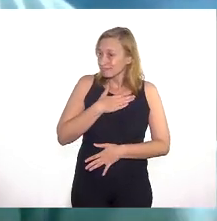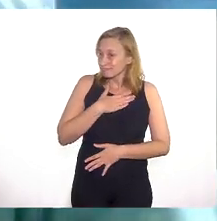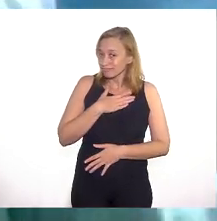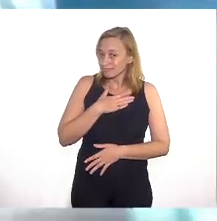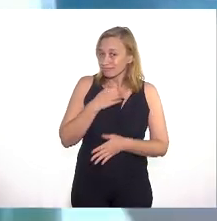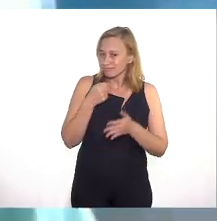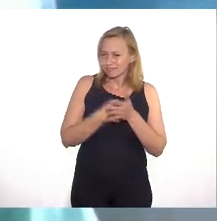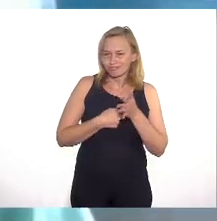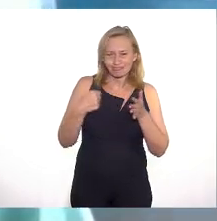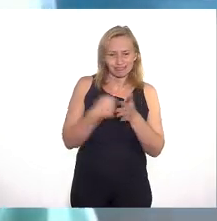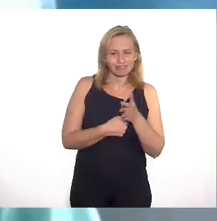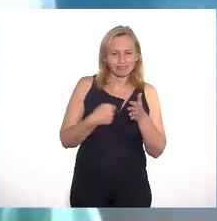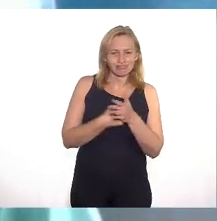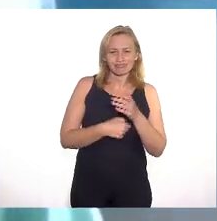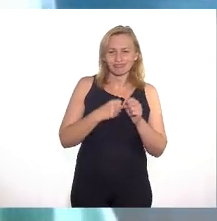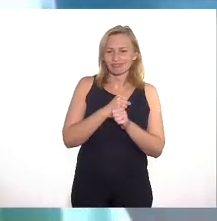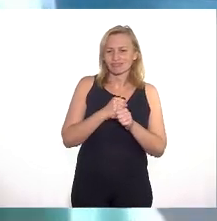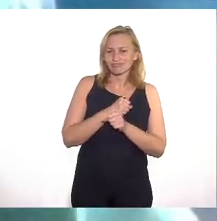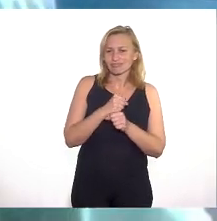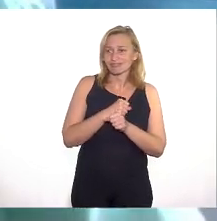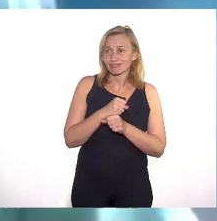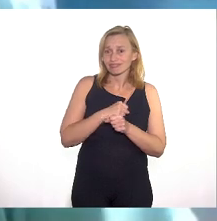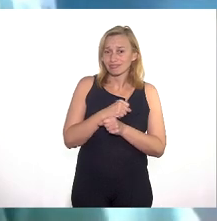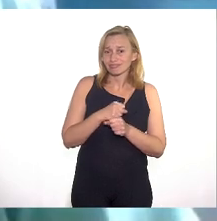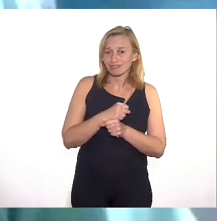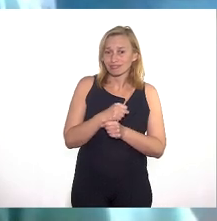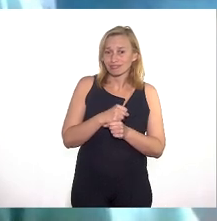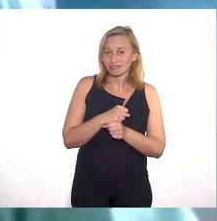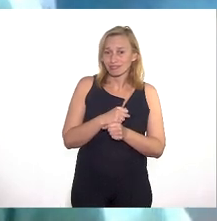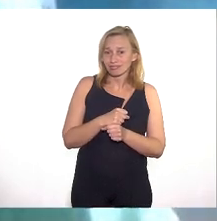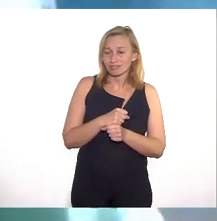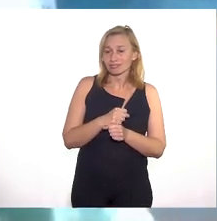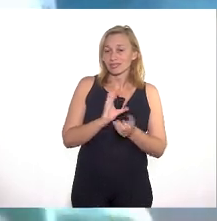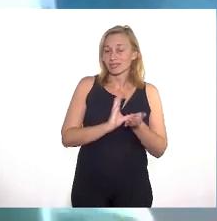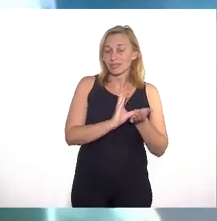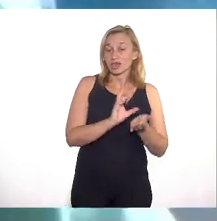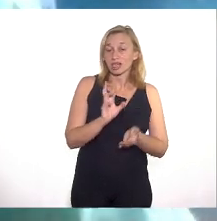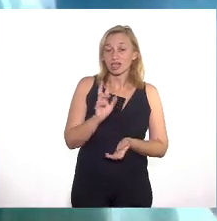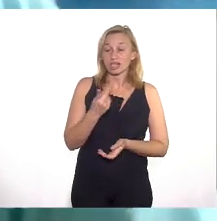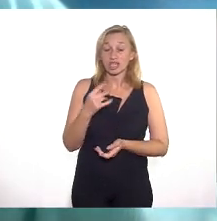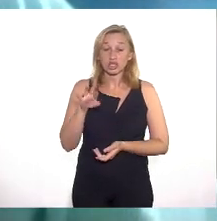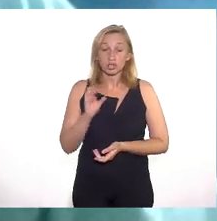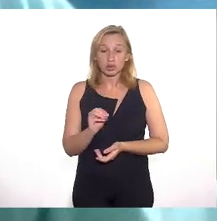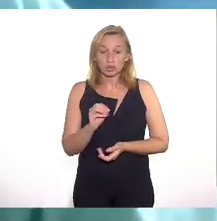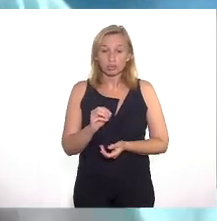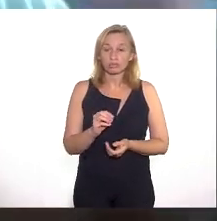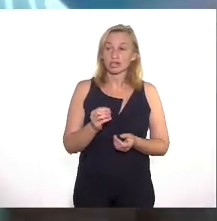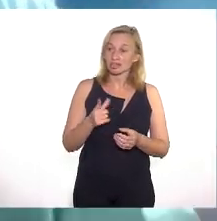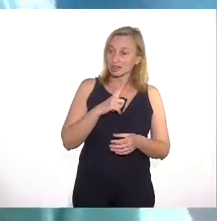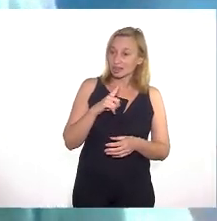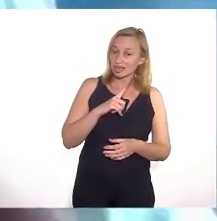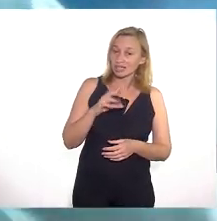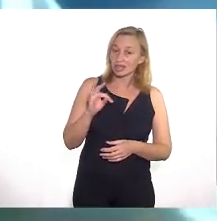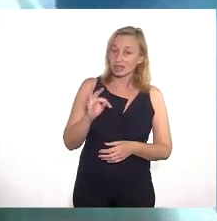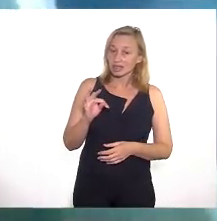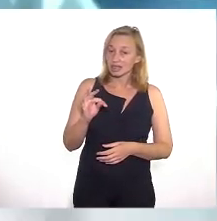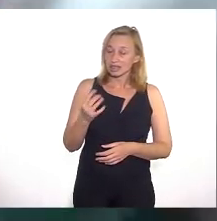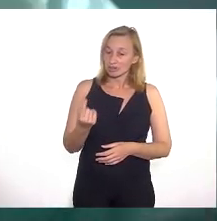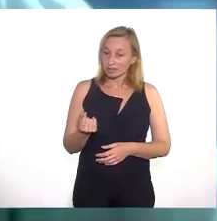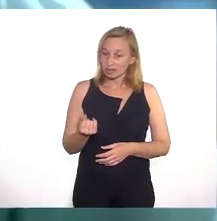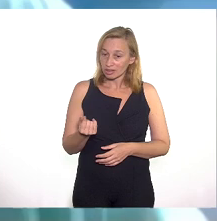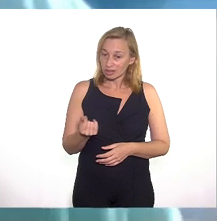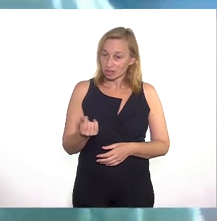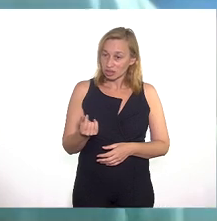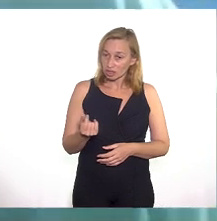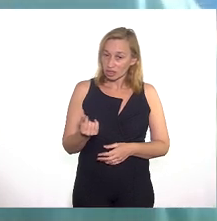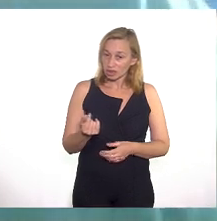briguei anos, a lei de recursos hídricos, para implantar os comitês de bacia, para implantar a taxação, o poluidor dar algum dinheiro